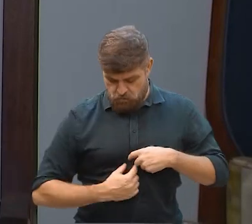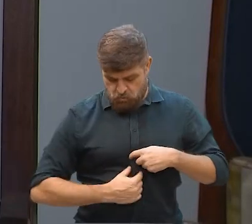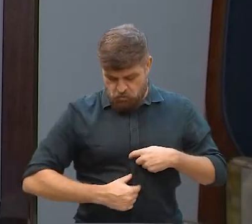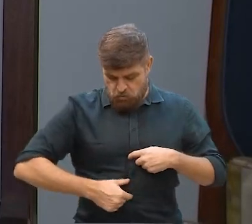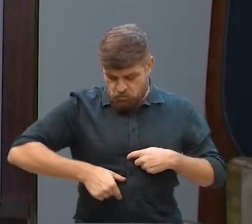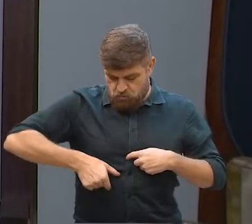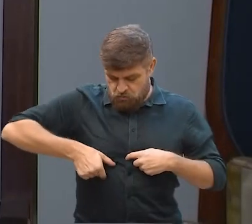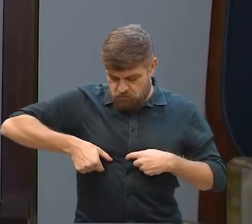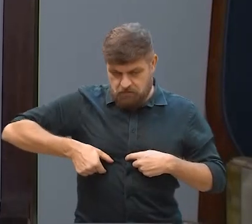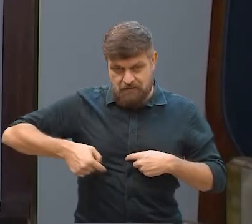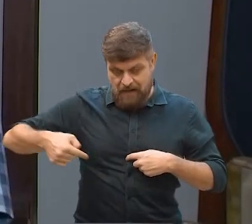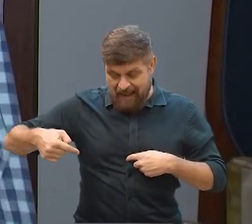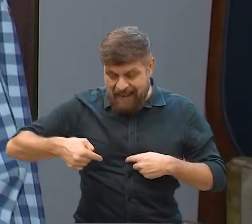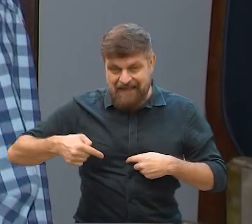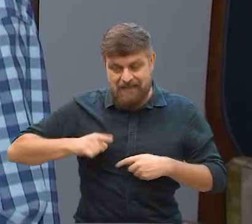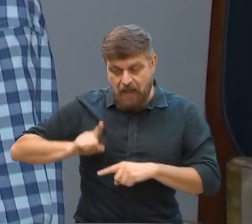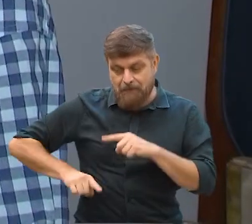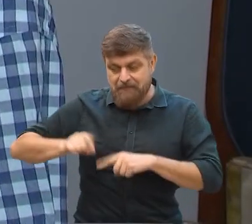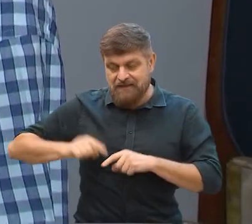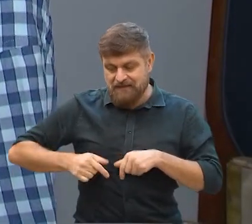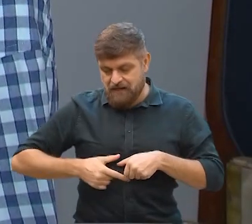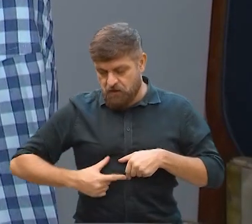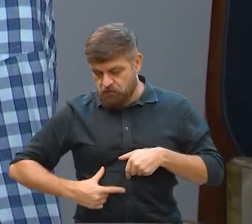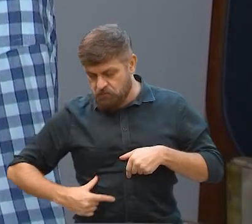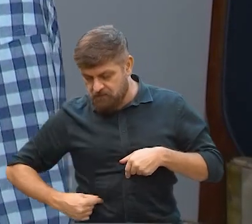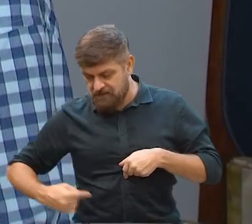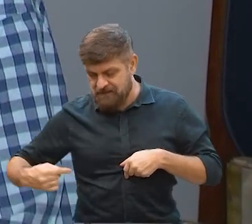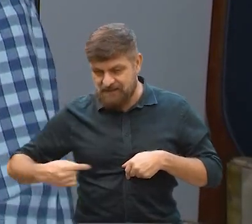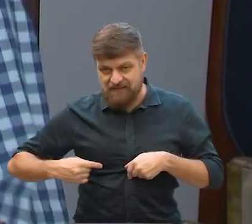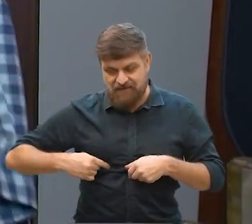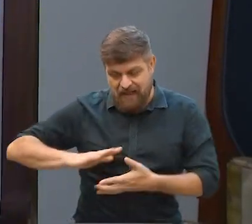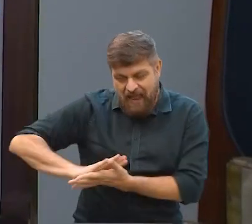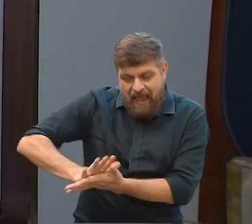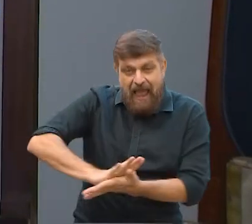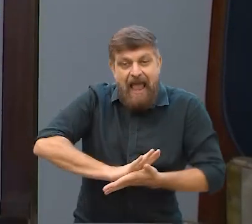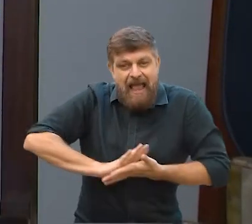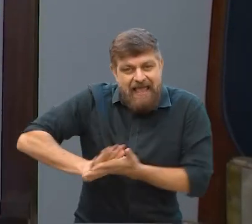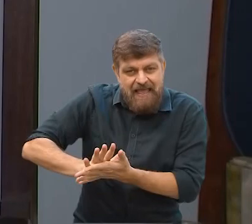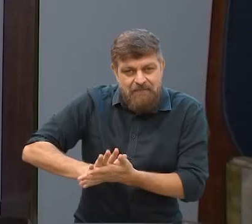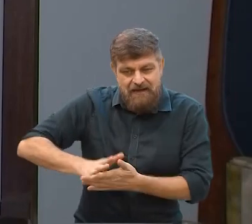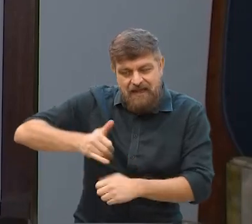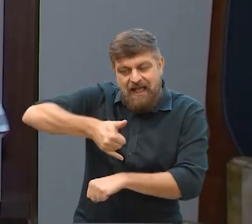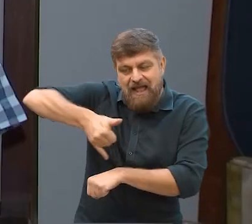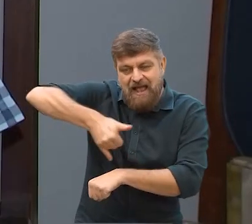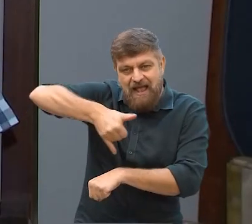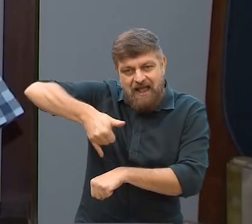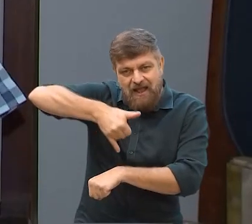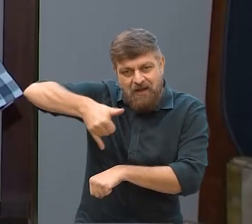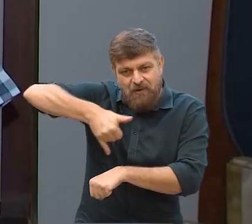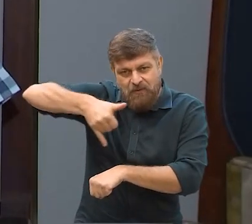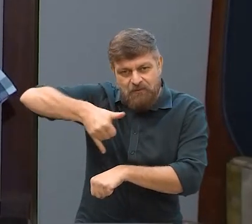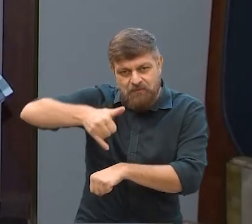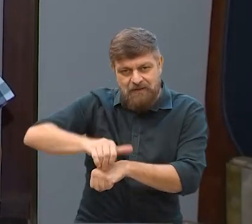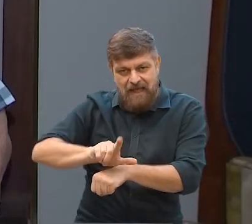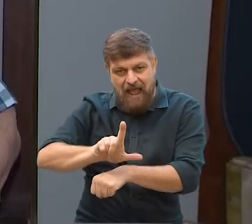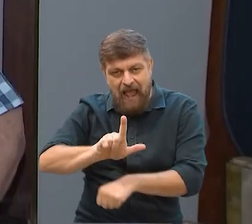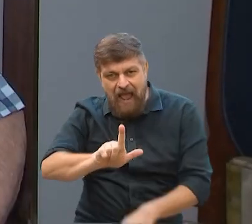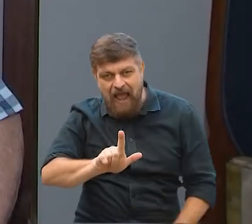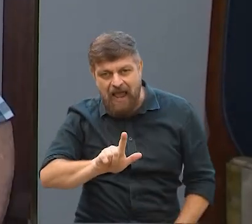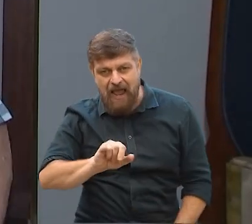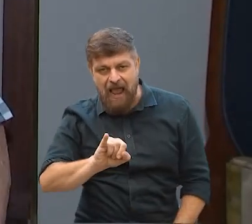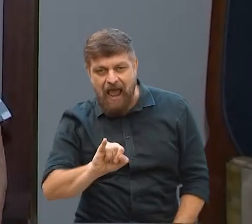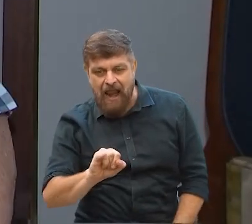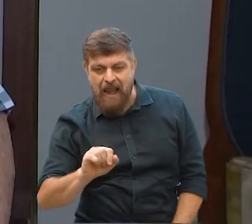eu já disse. E ali chega lipase, que ela faz a digestão das gorduras,